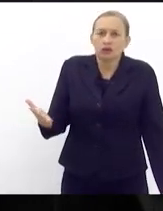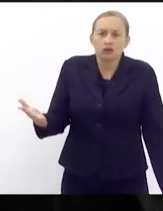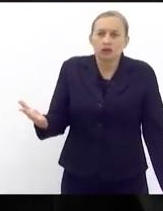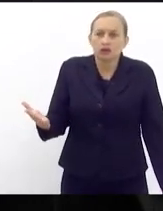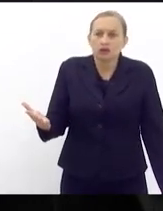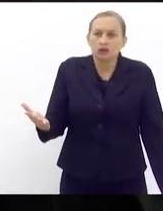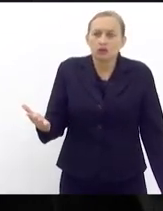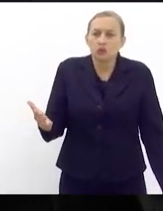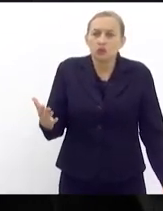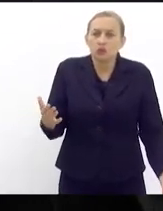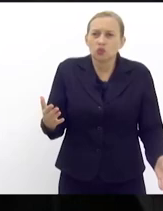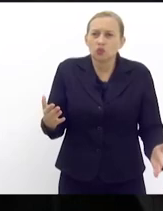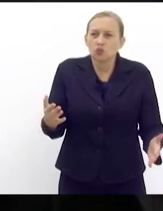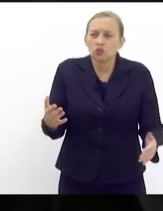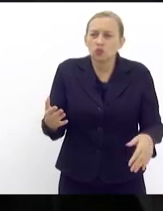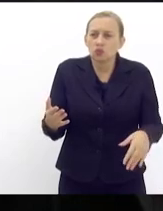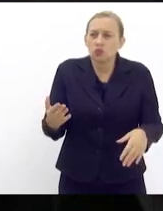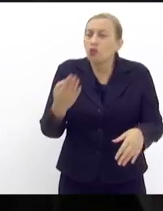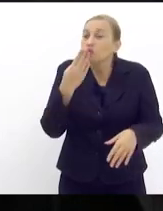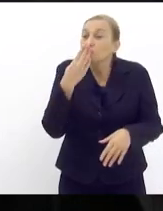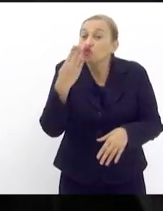com o nível